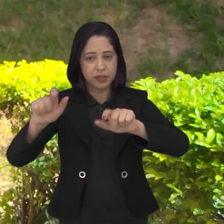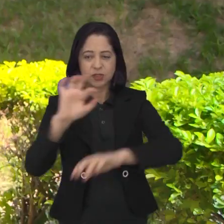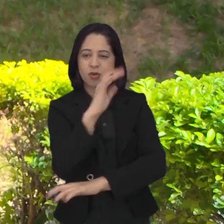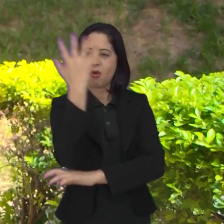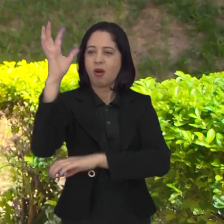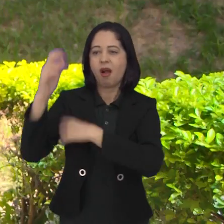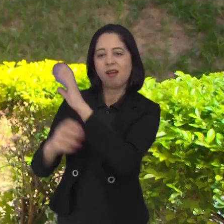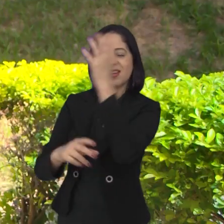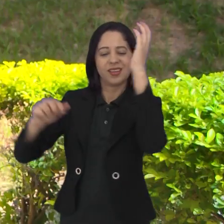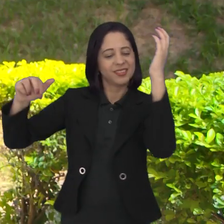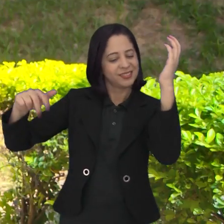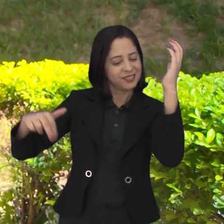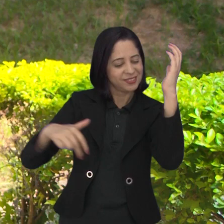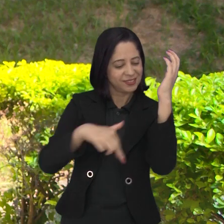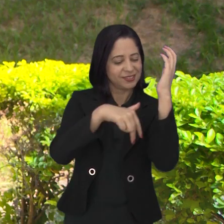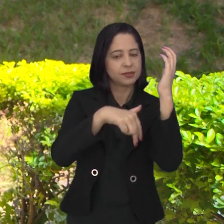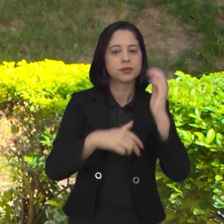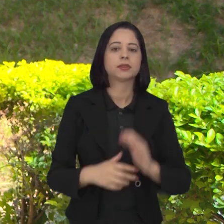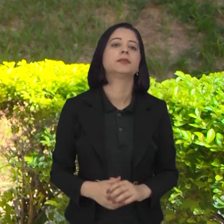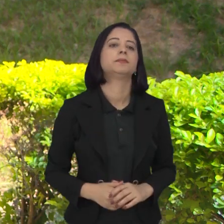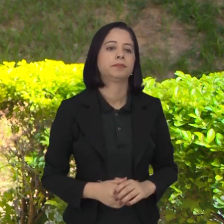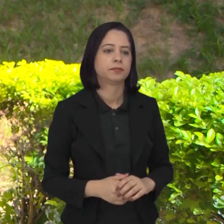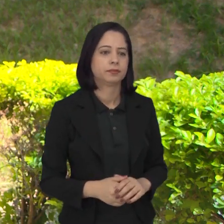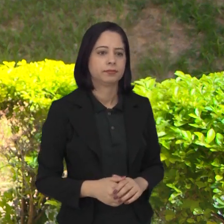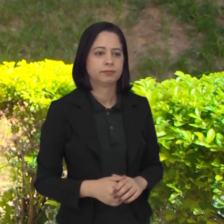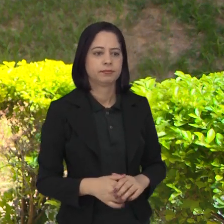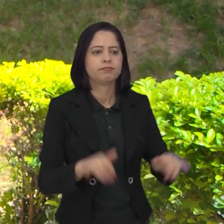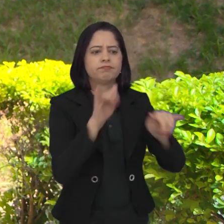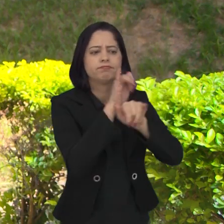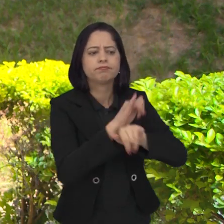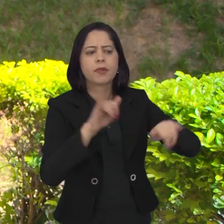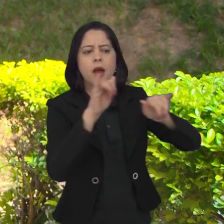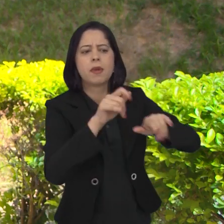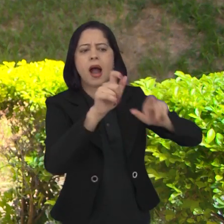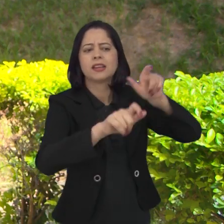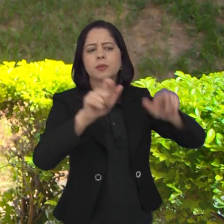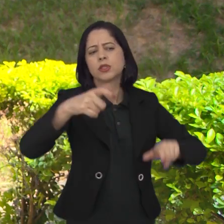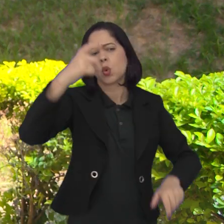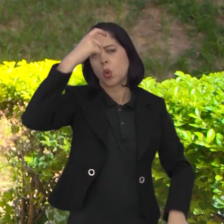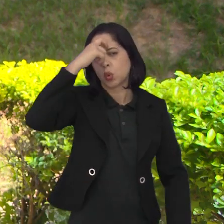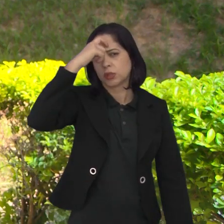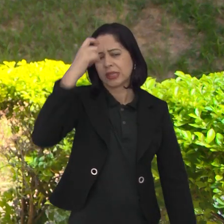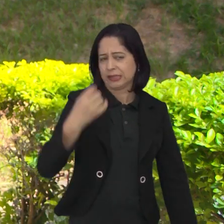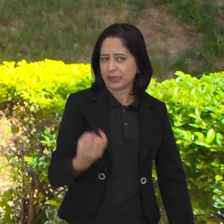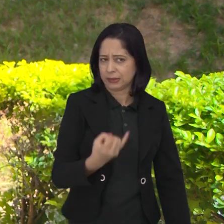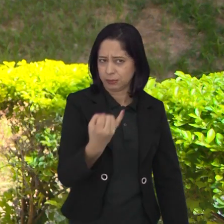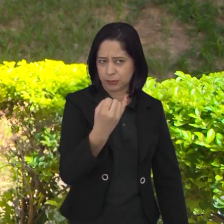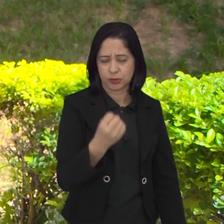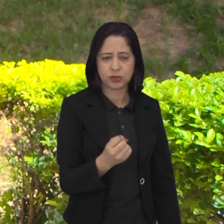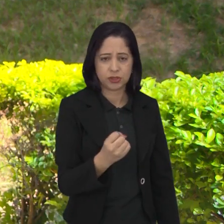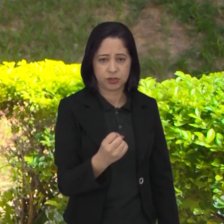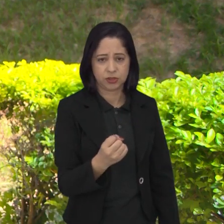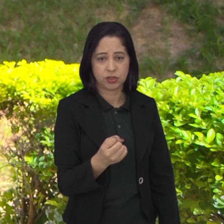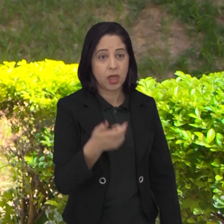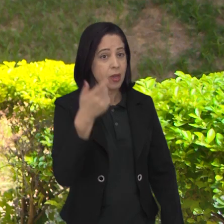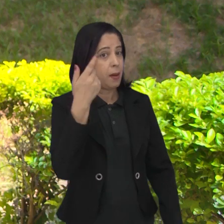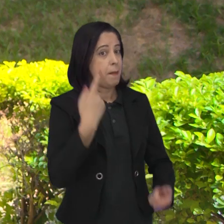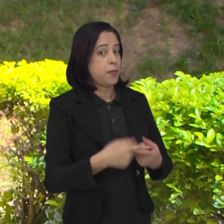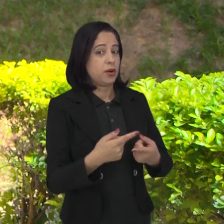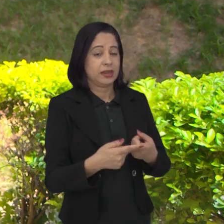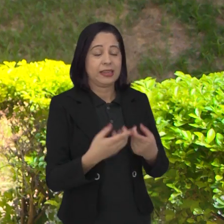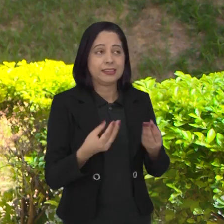natureza. Acredito que trabalhar a conscientização e também a sensibilização das pessoas é fundamental para que a gente consiga